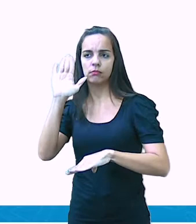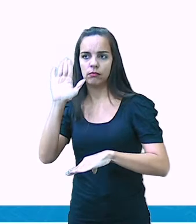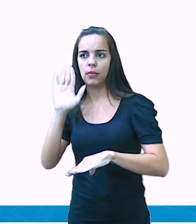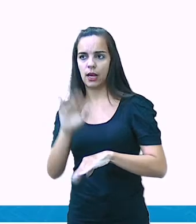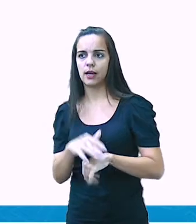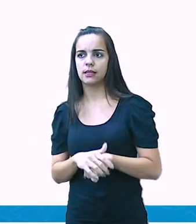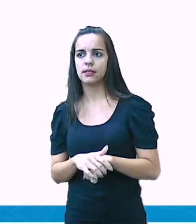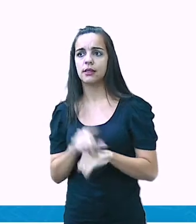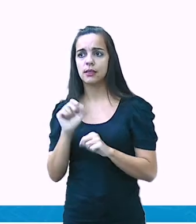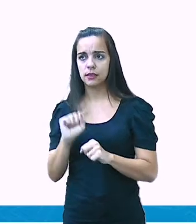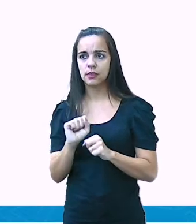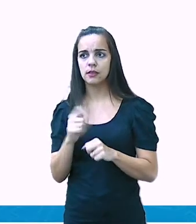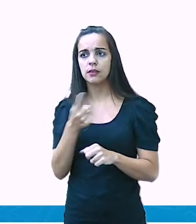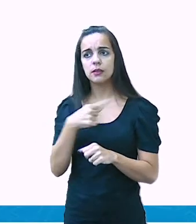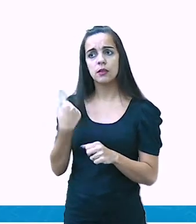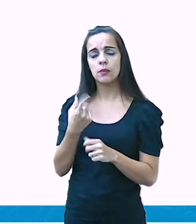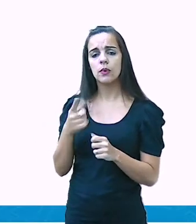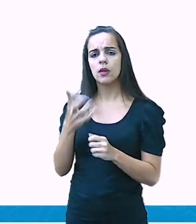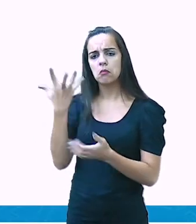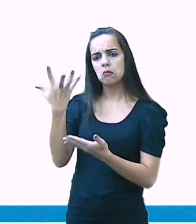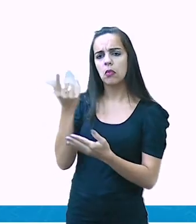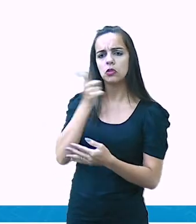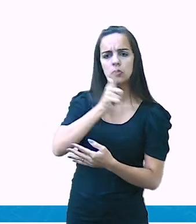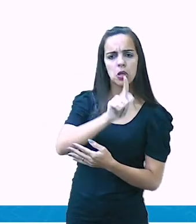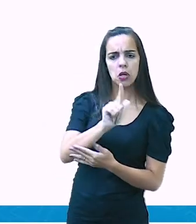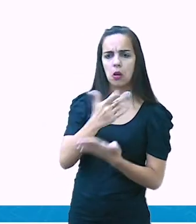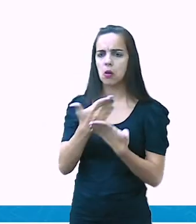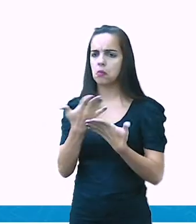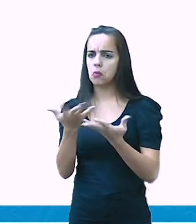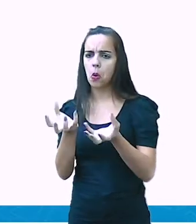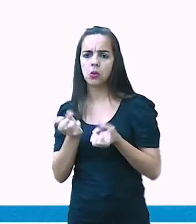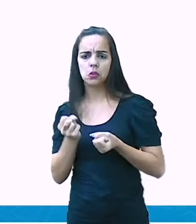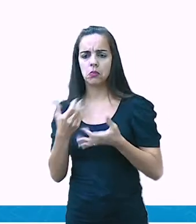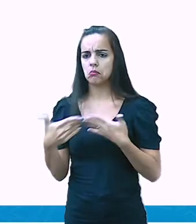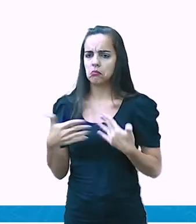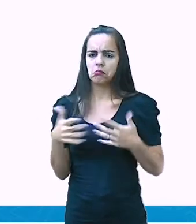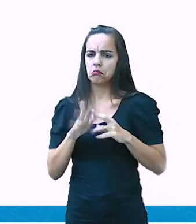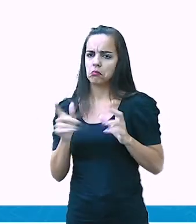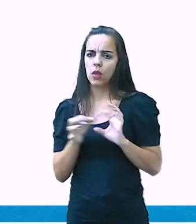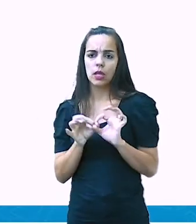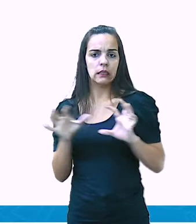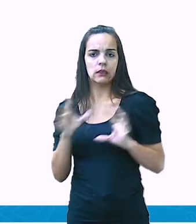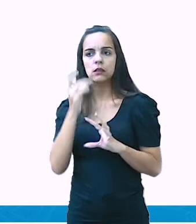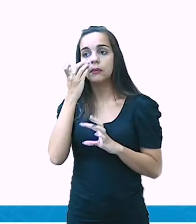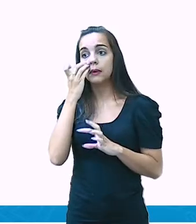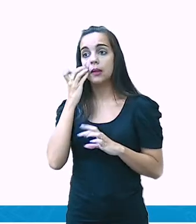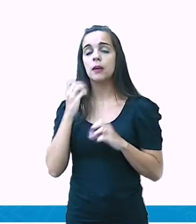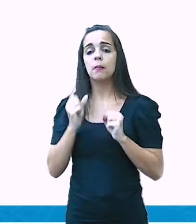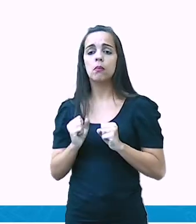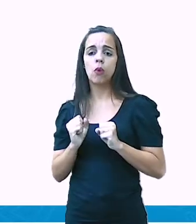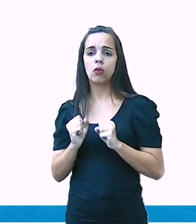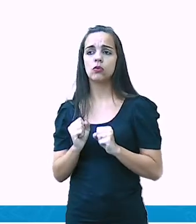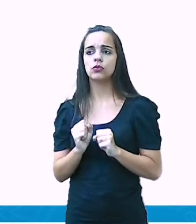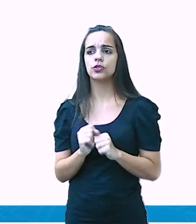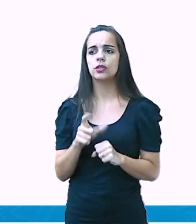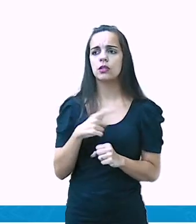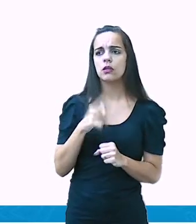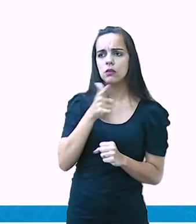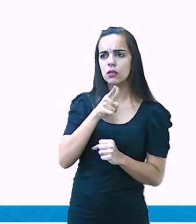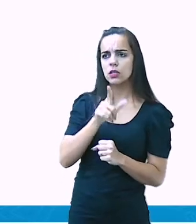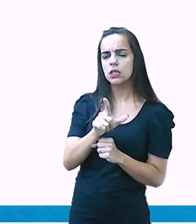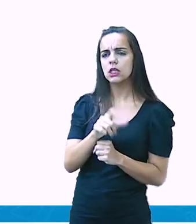pode ganhar, receber um ou mais elétrons. Tem condições específicas para que